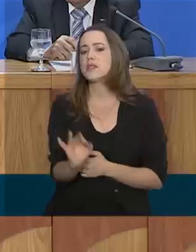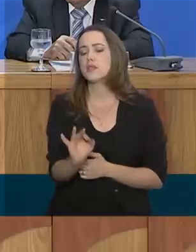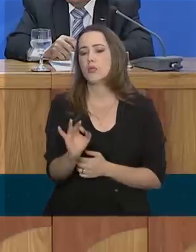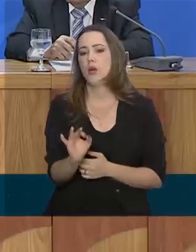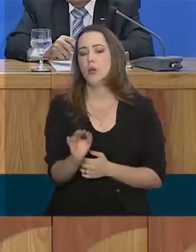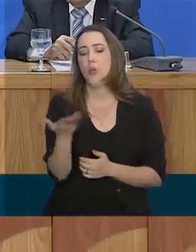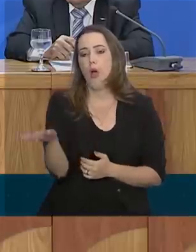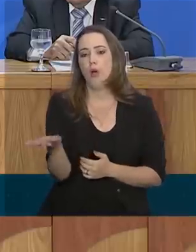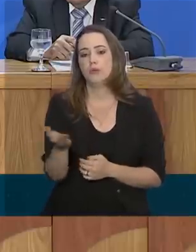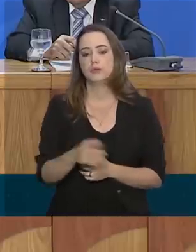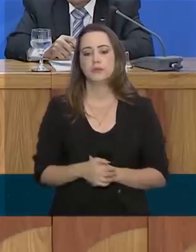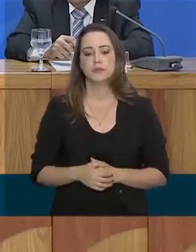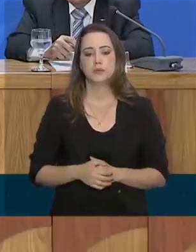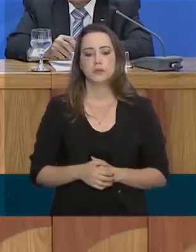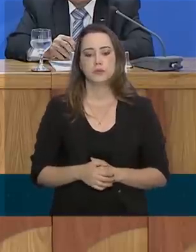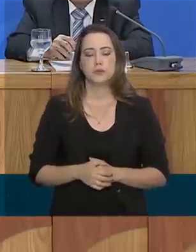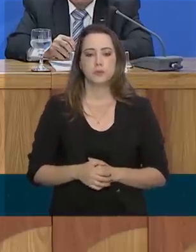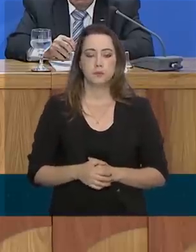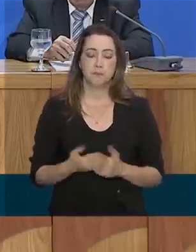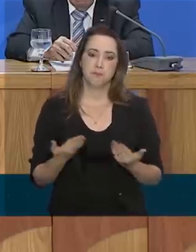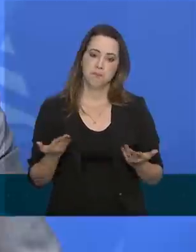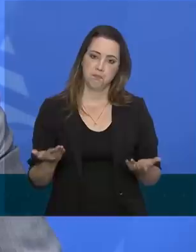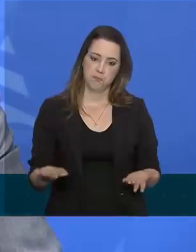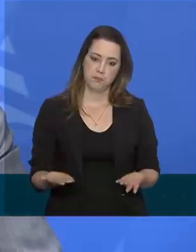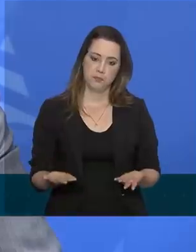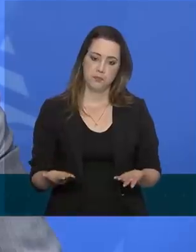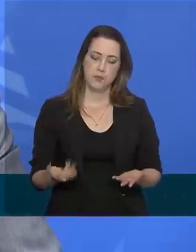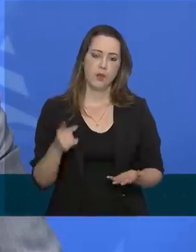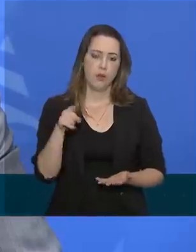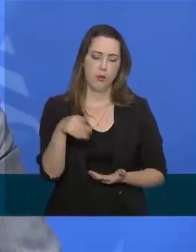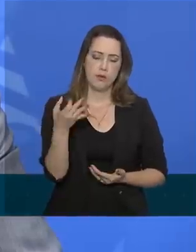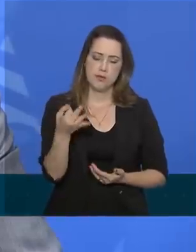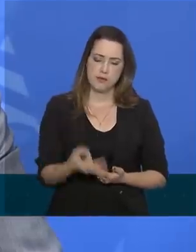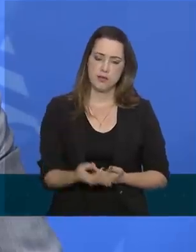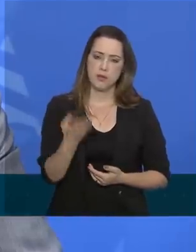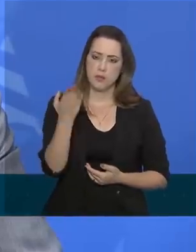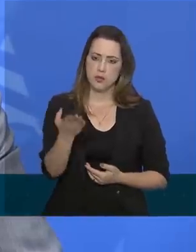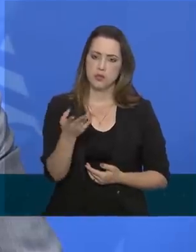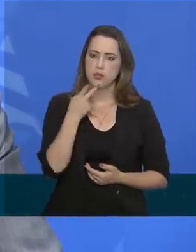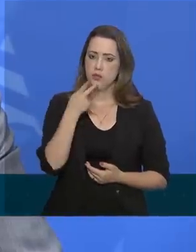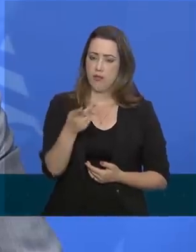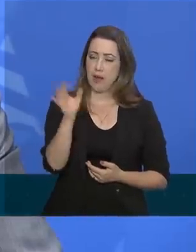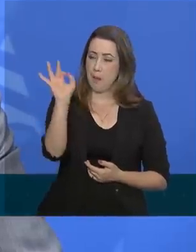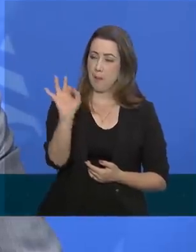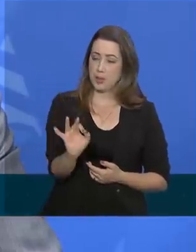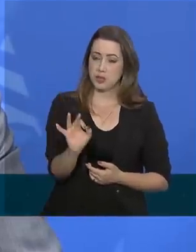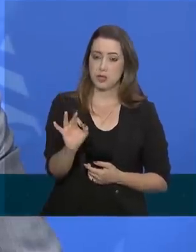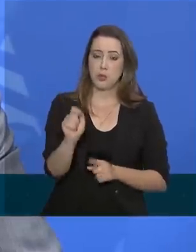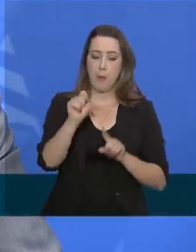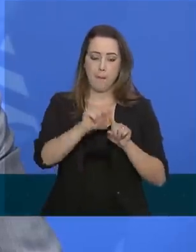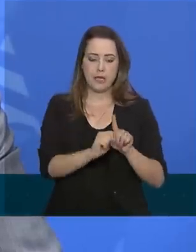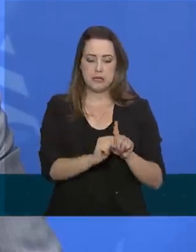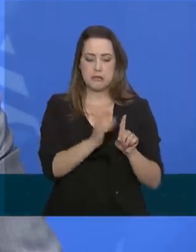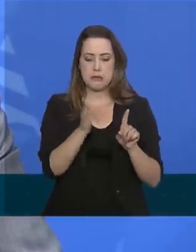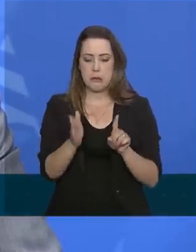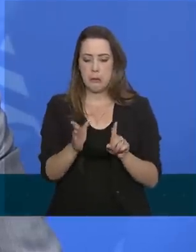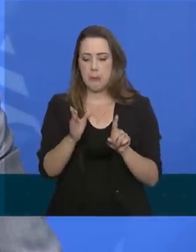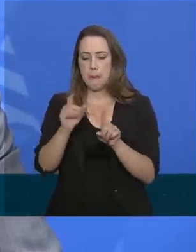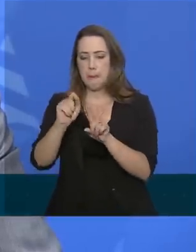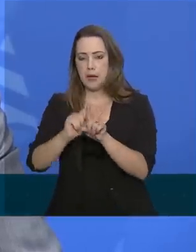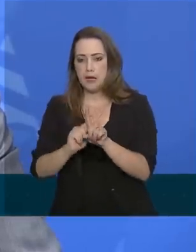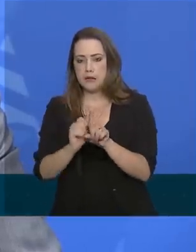é justamente essa informação de mensurar percentual de mês para mês que é de terra